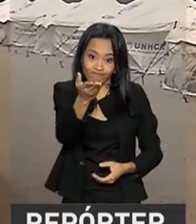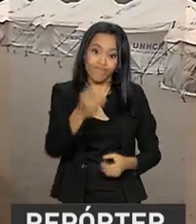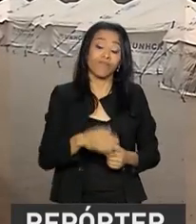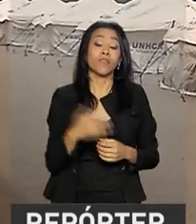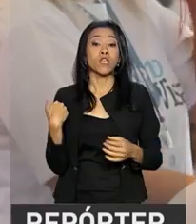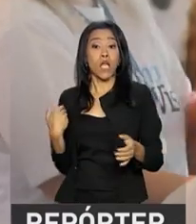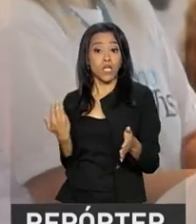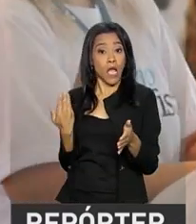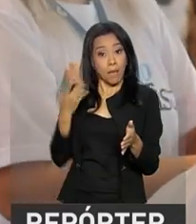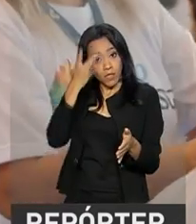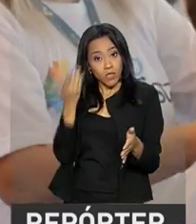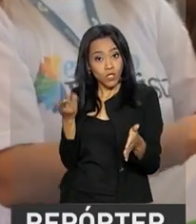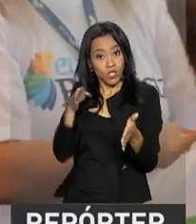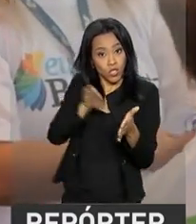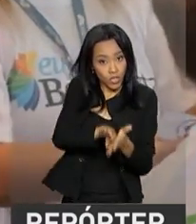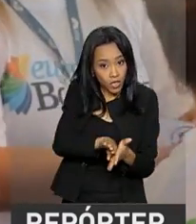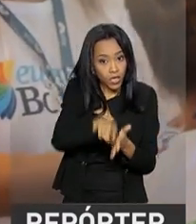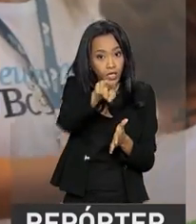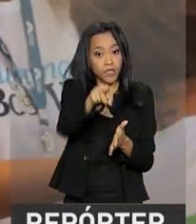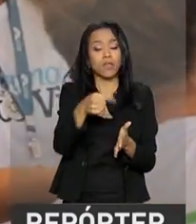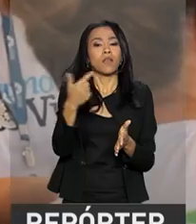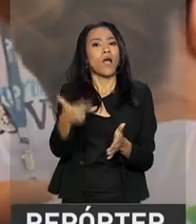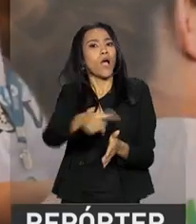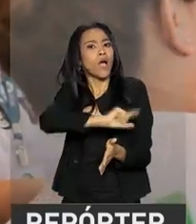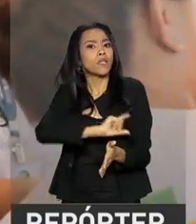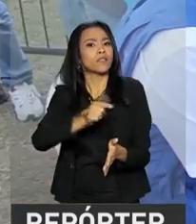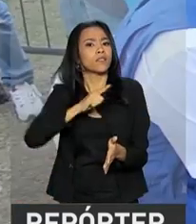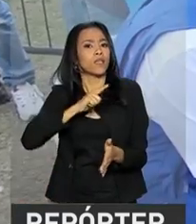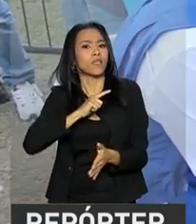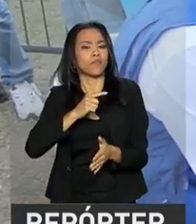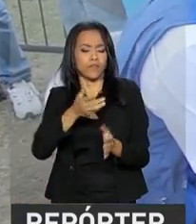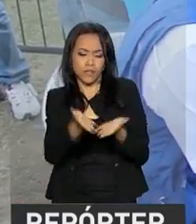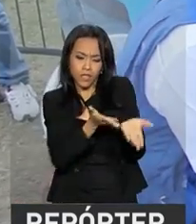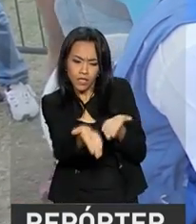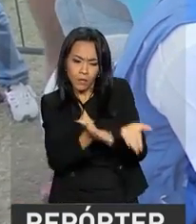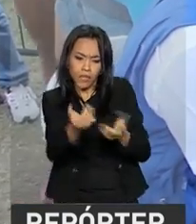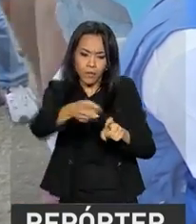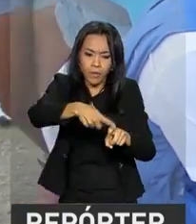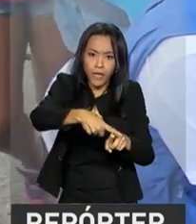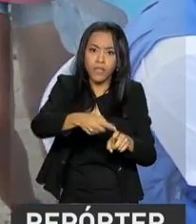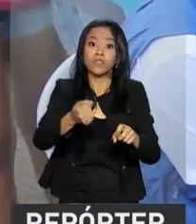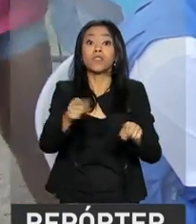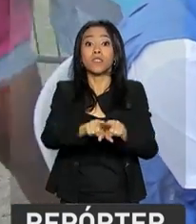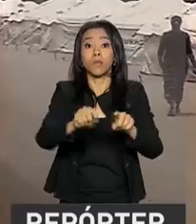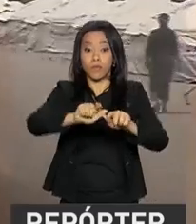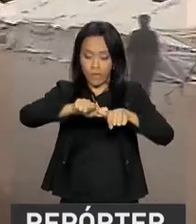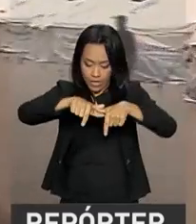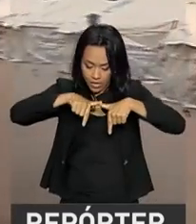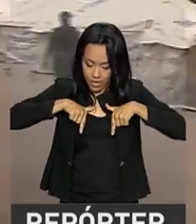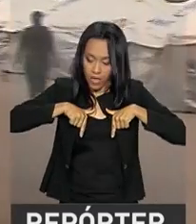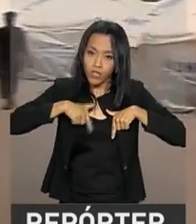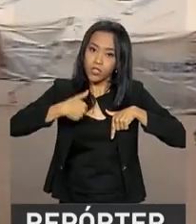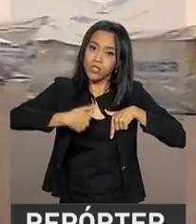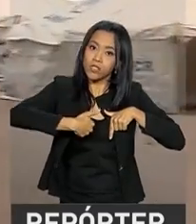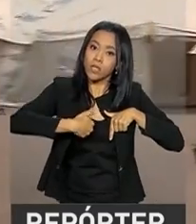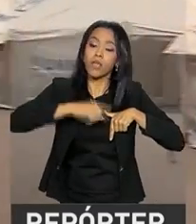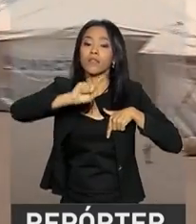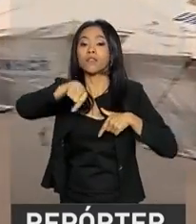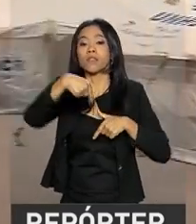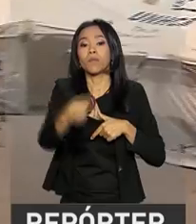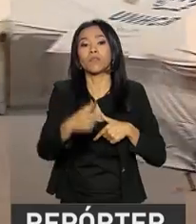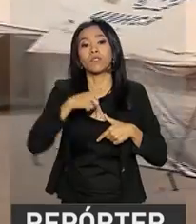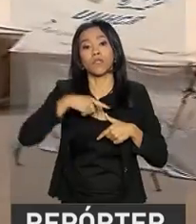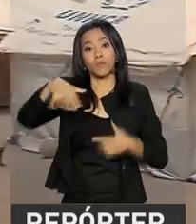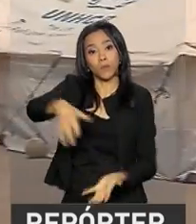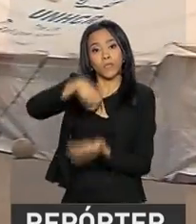no abrigo, os venezuelanos passaram por exames médicos e receberam um crachá de identificação. Em seguida, receberam um